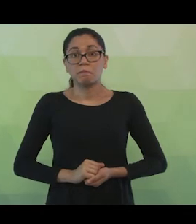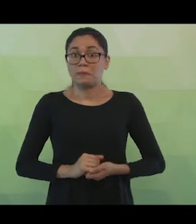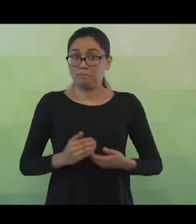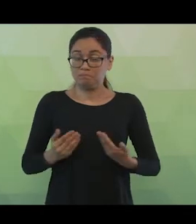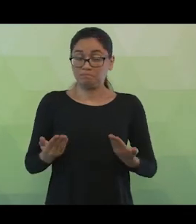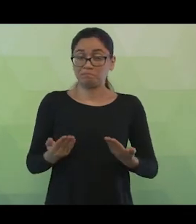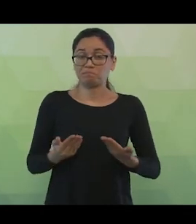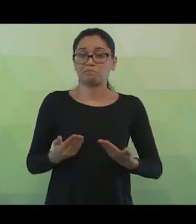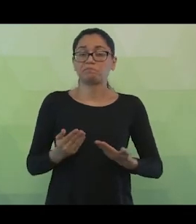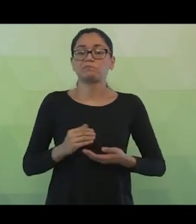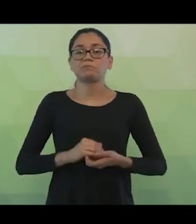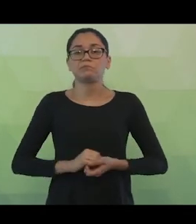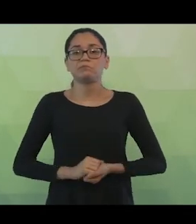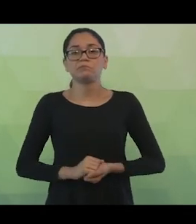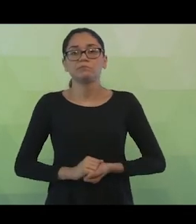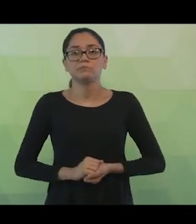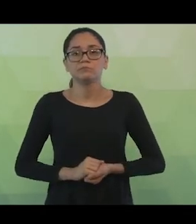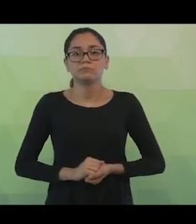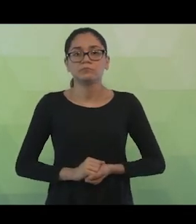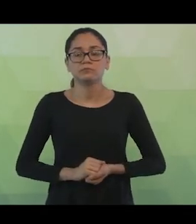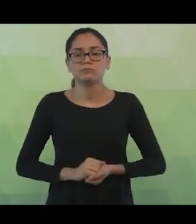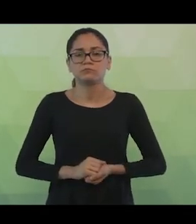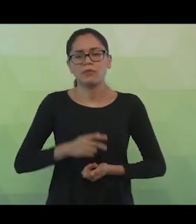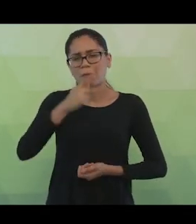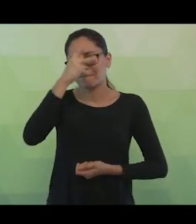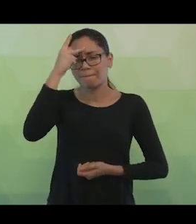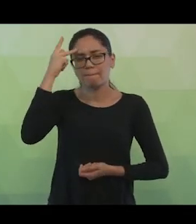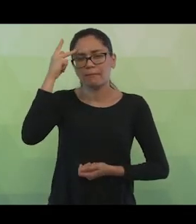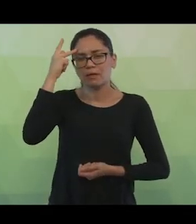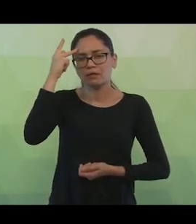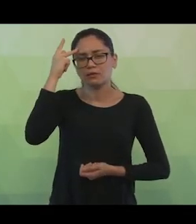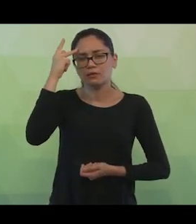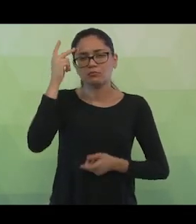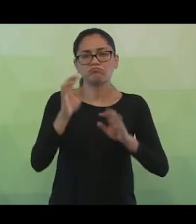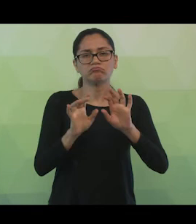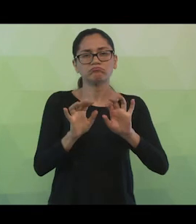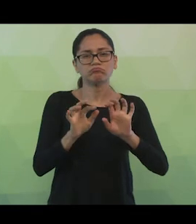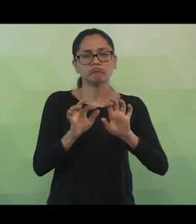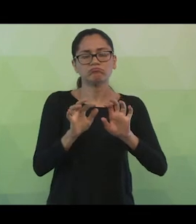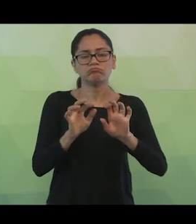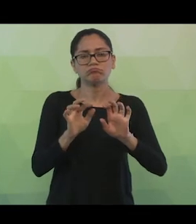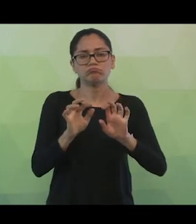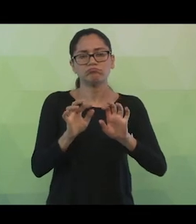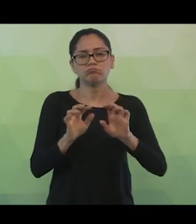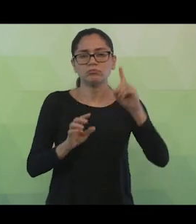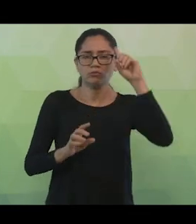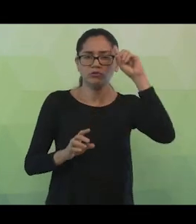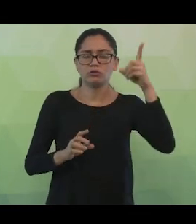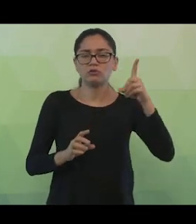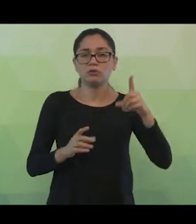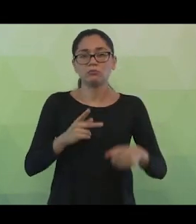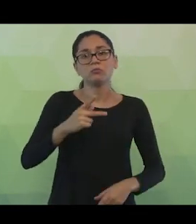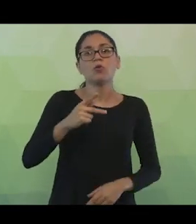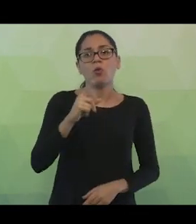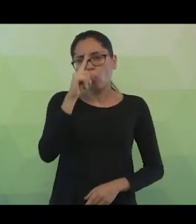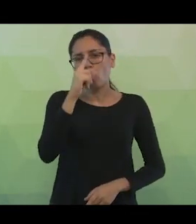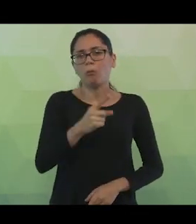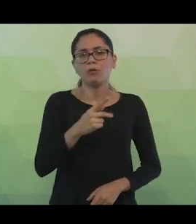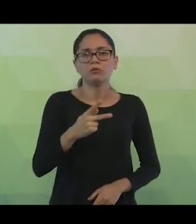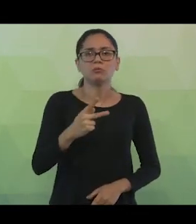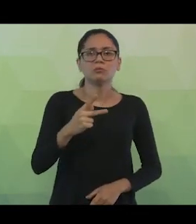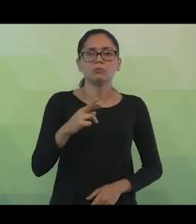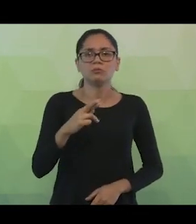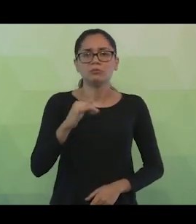Agora, vamos solicitar que a pessoa digite o número de dias usando o comando printf,